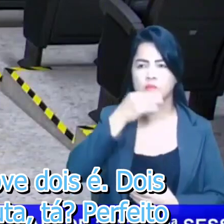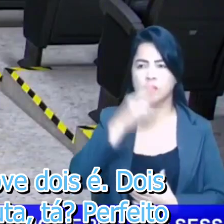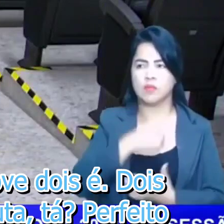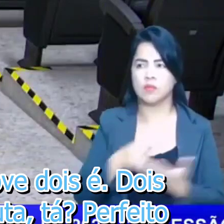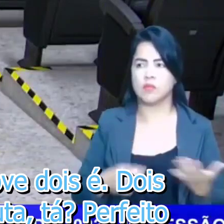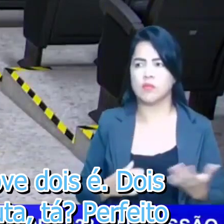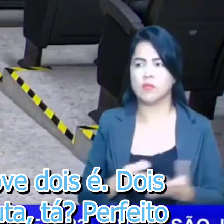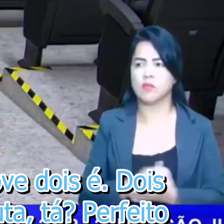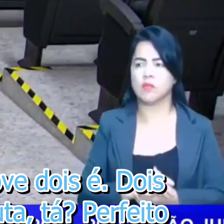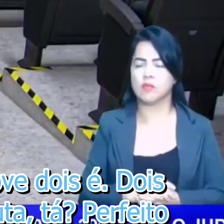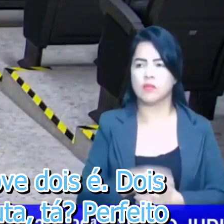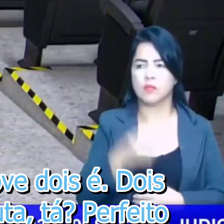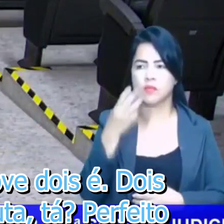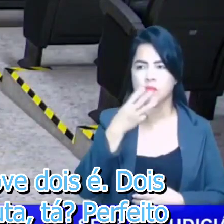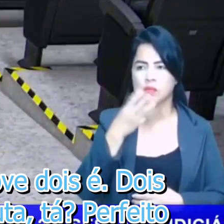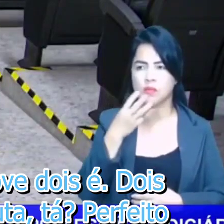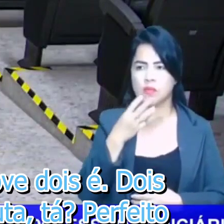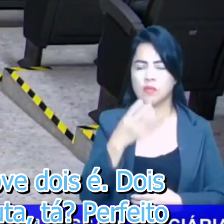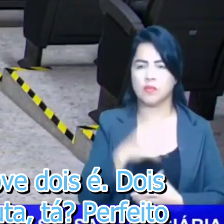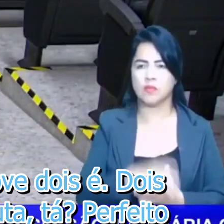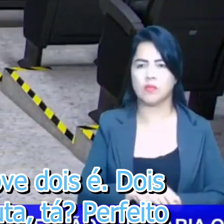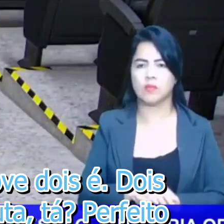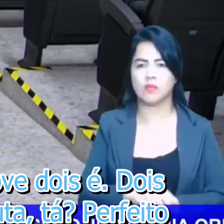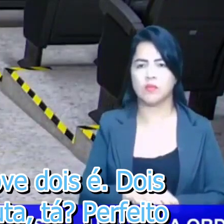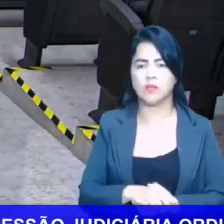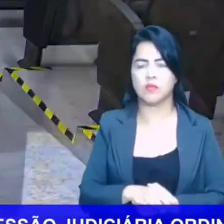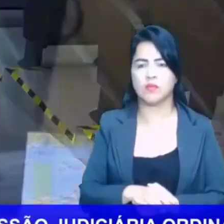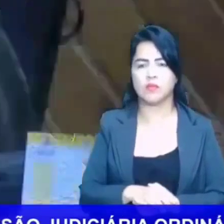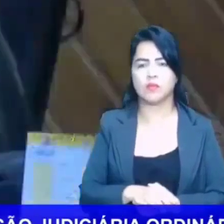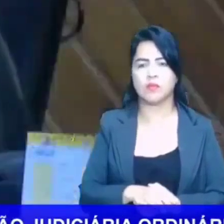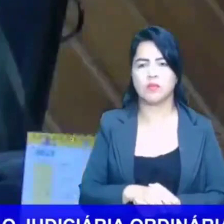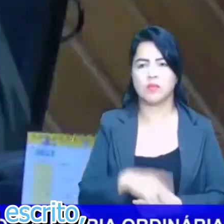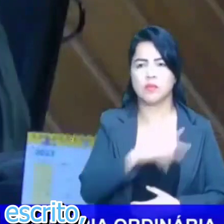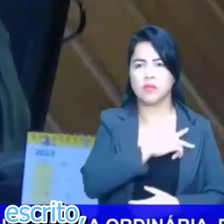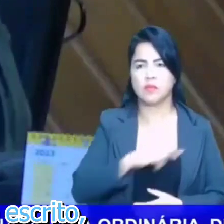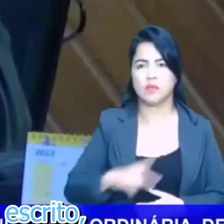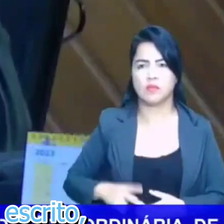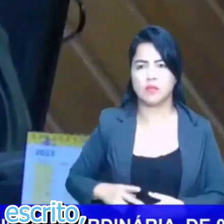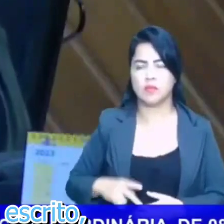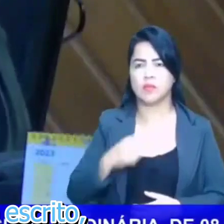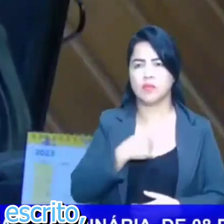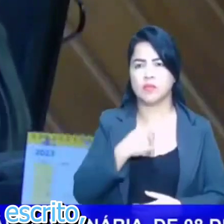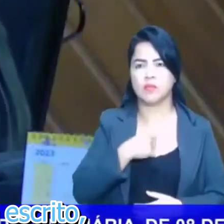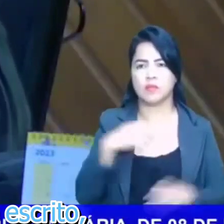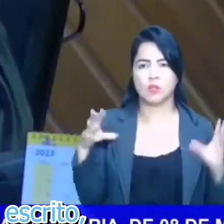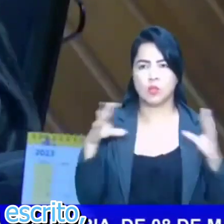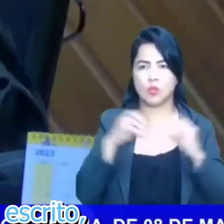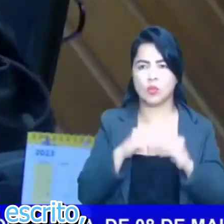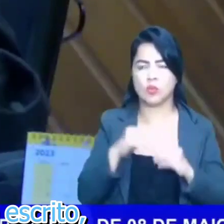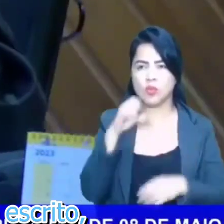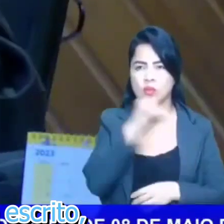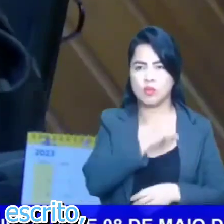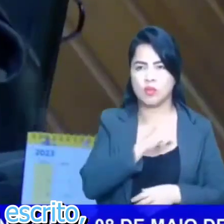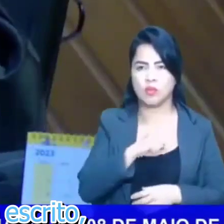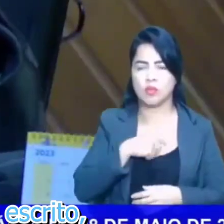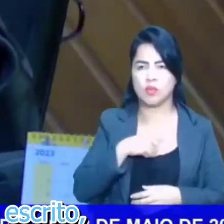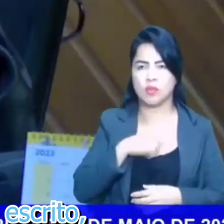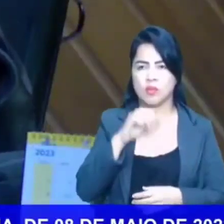Então, isso. Tá, item 3 da pauta, tá? Perfeito. Senhor presidente, eu vou abreviar, porque imagine o voto está